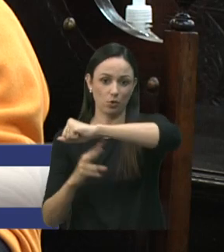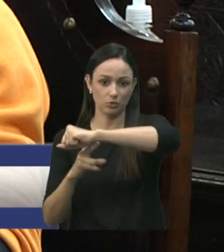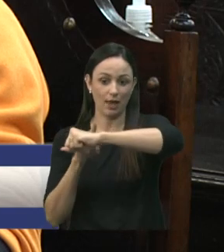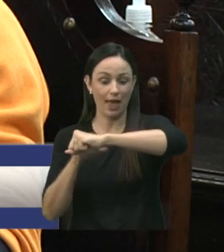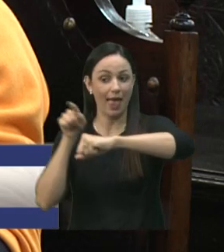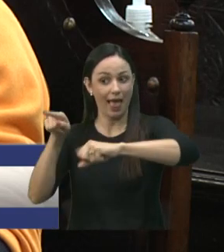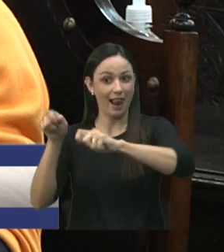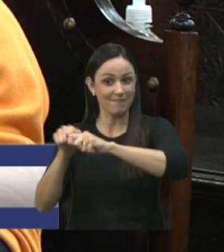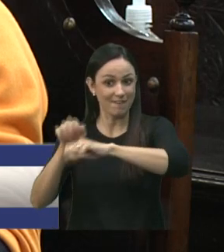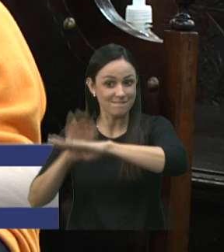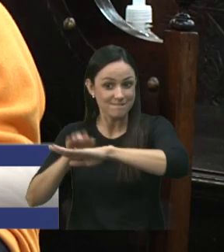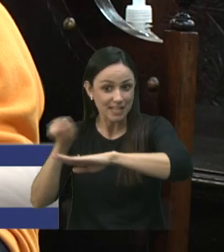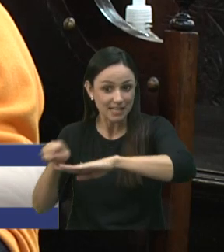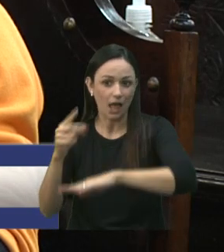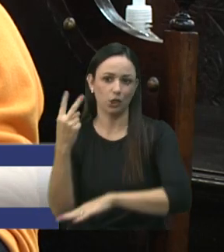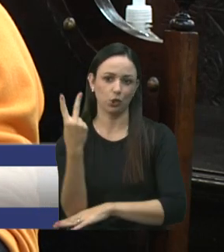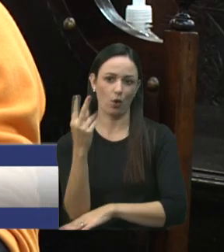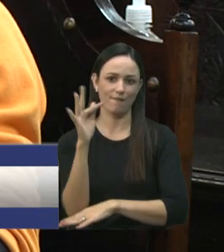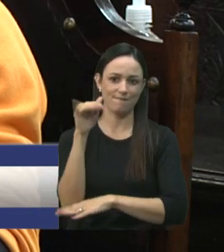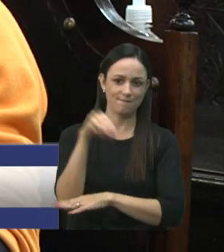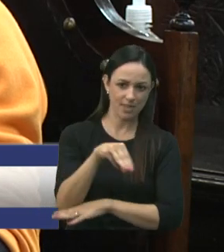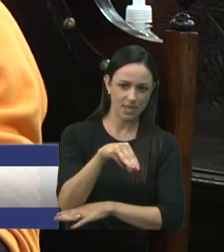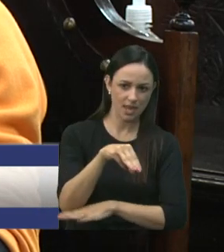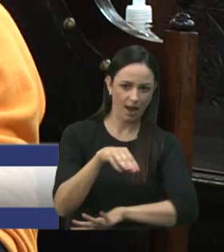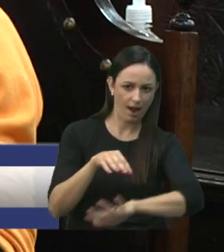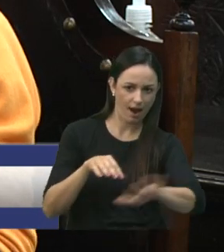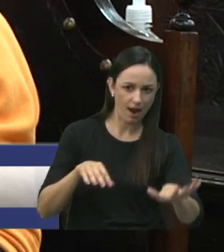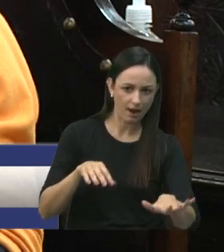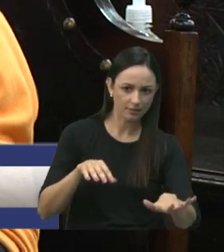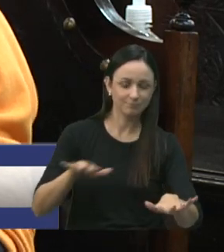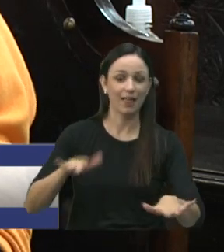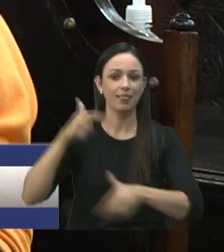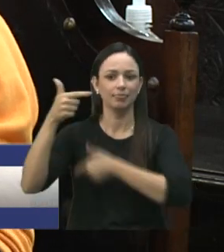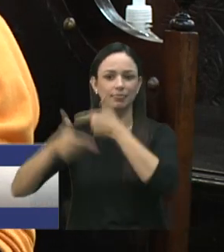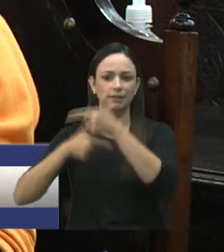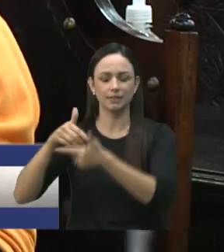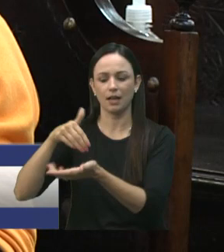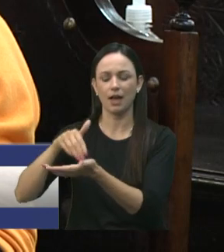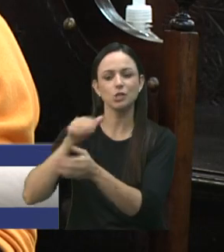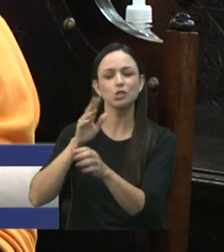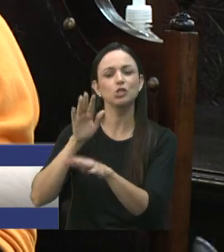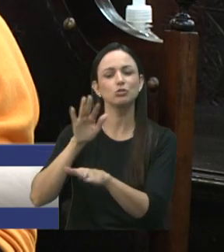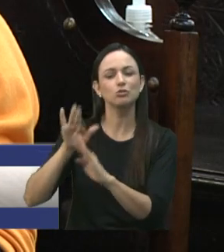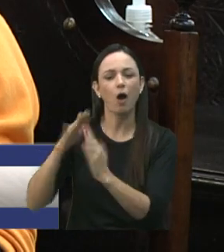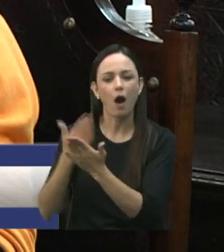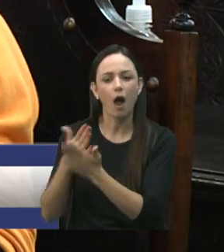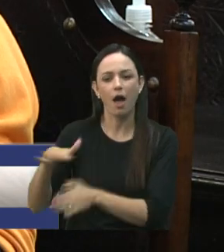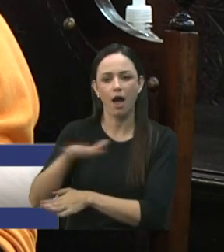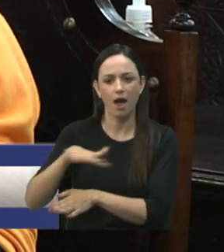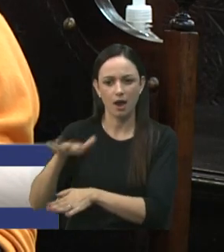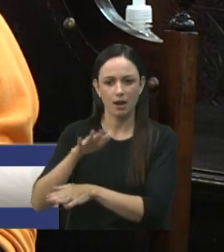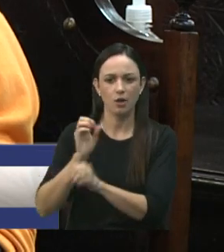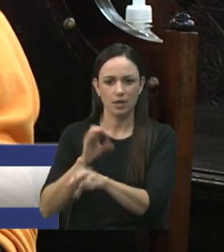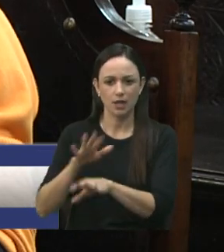realizá-la, é área FIM. Agora, se ela trabalhou para uma escola na área de educação, ela é área